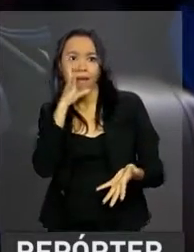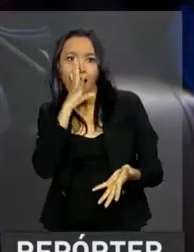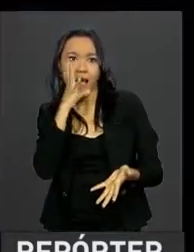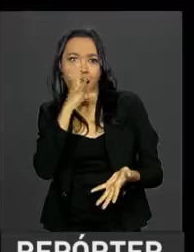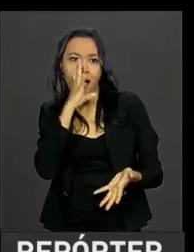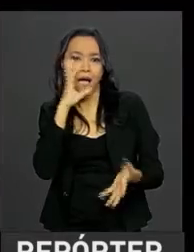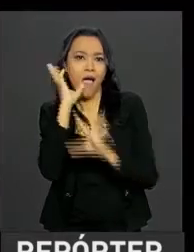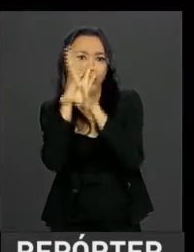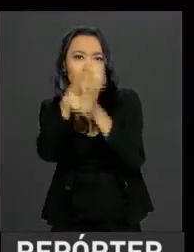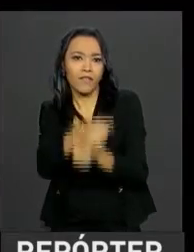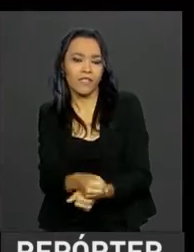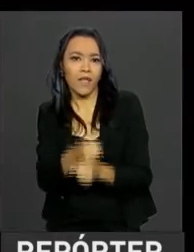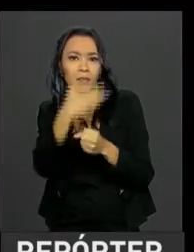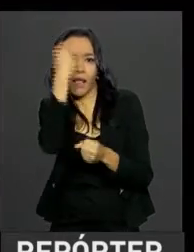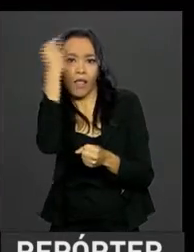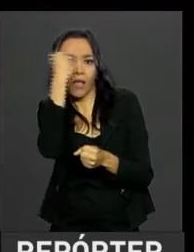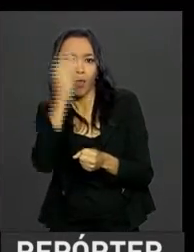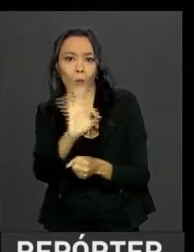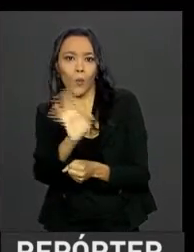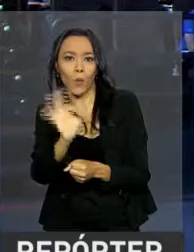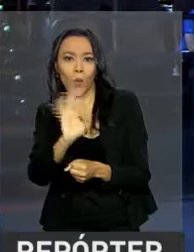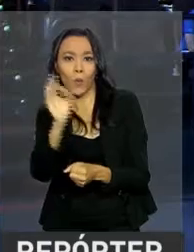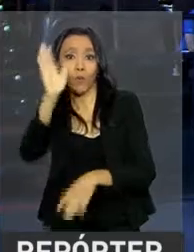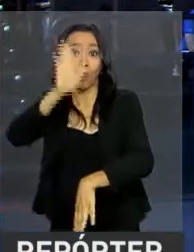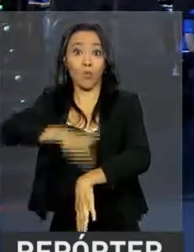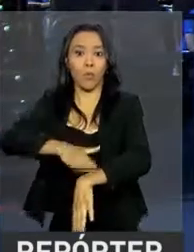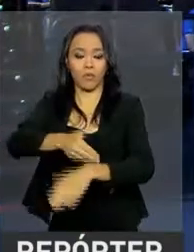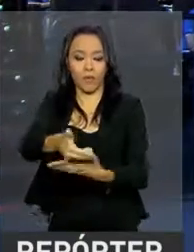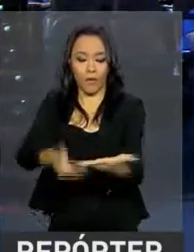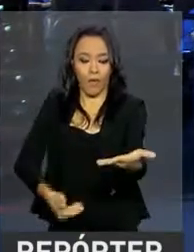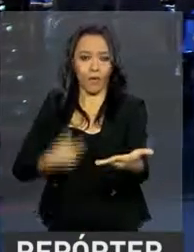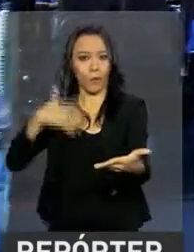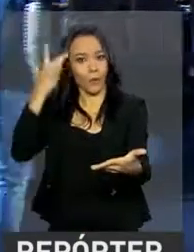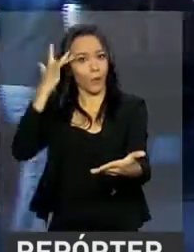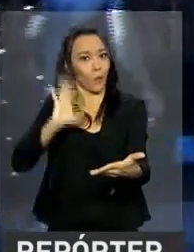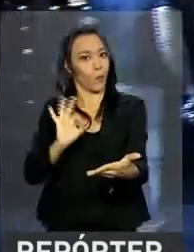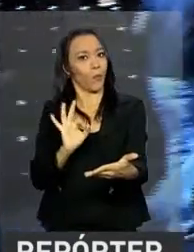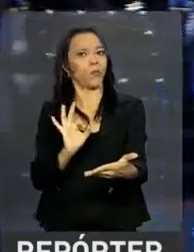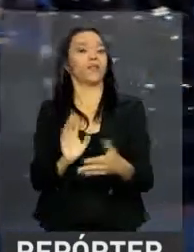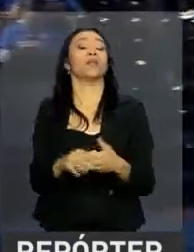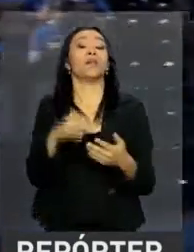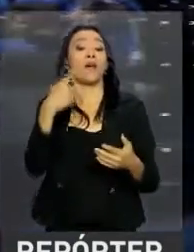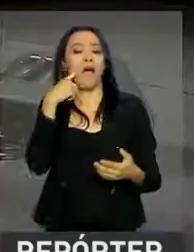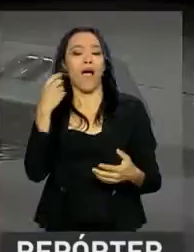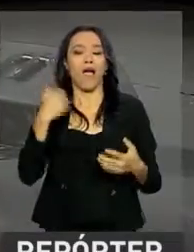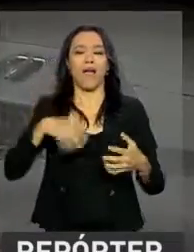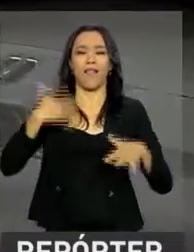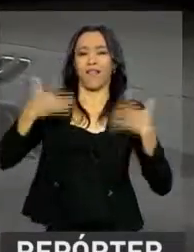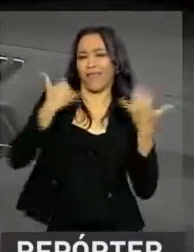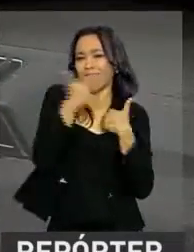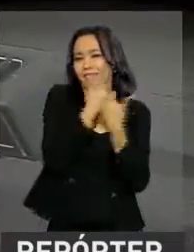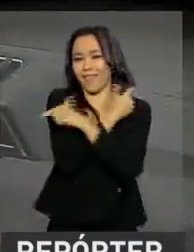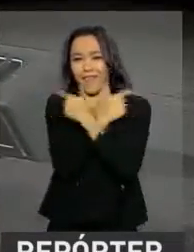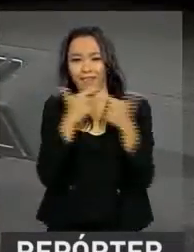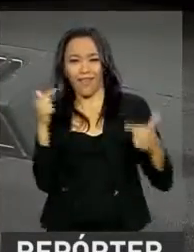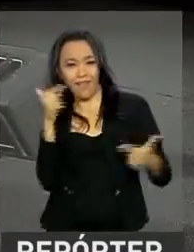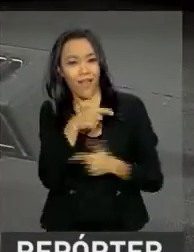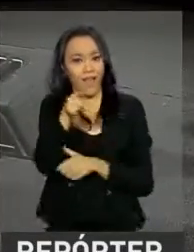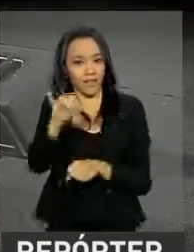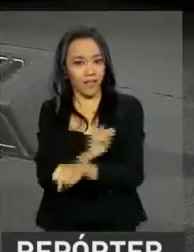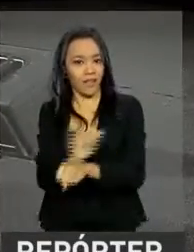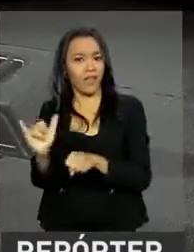revisar o conteúdo para não esquecer nada na hora da prova. A descontração foi a ferramenta escolhida